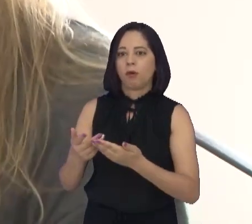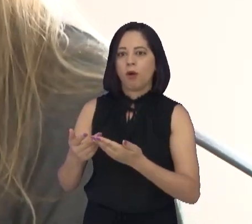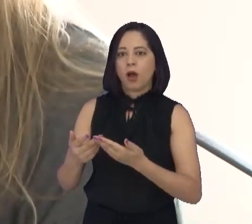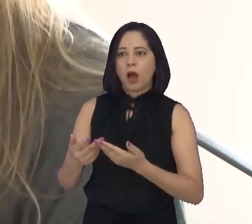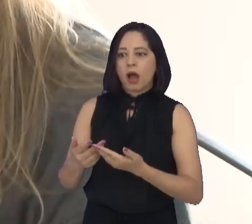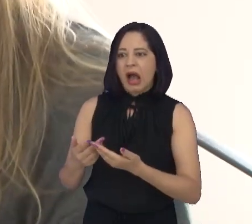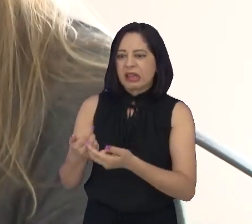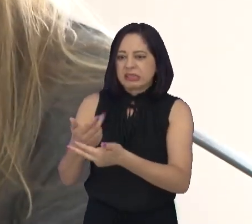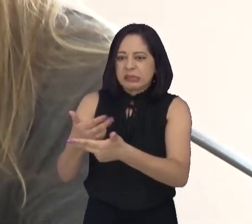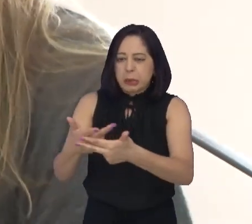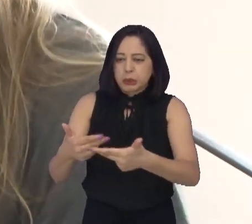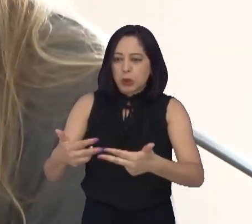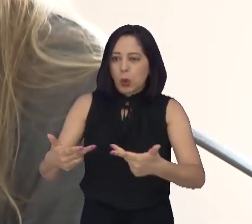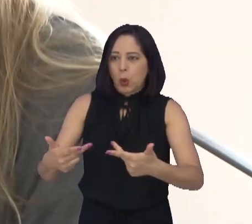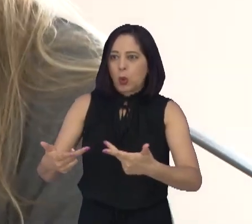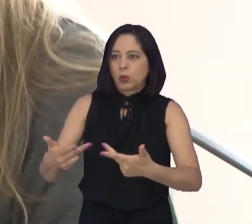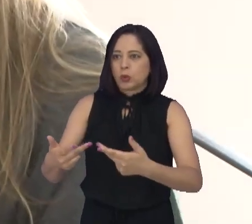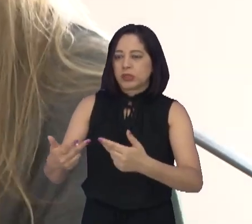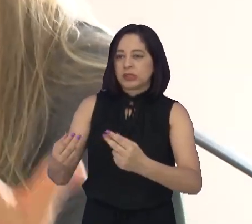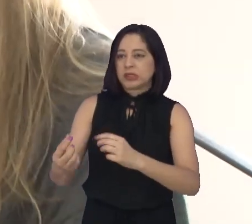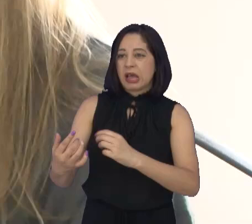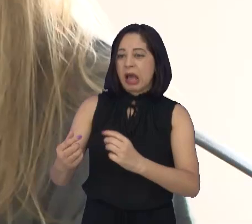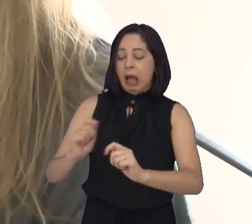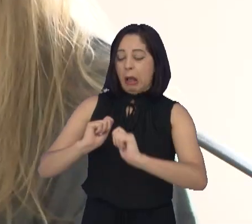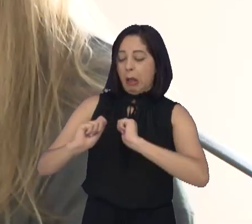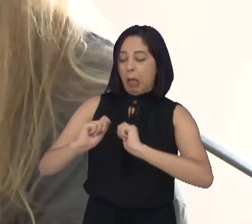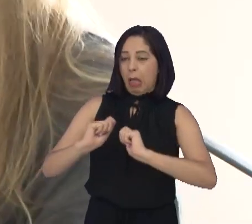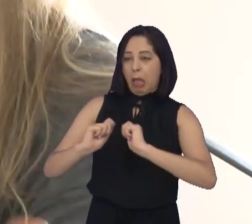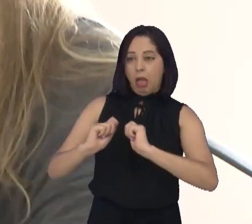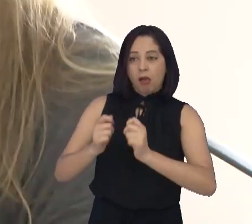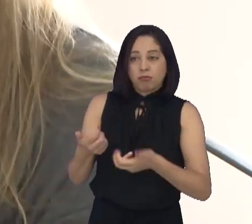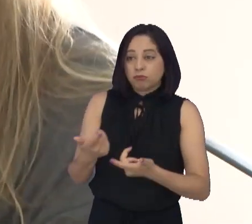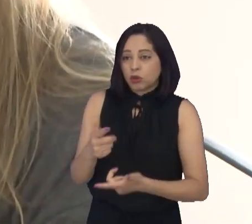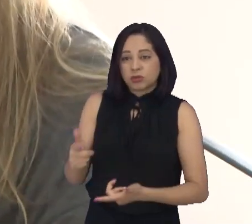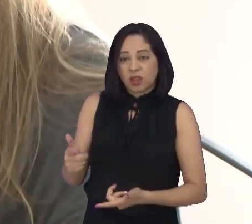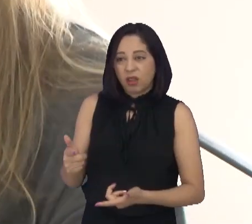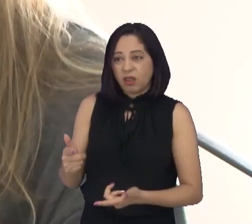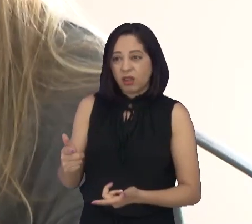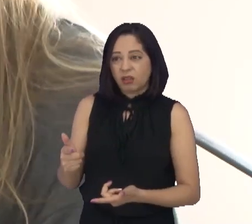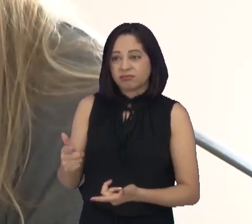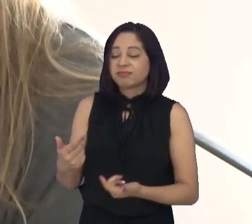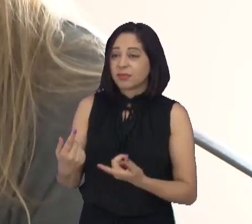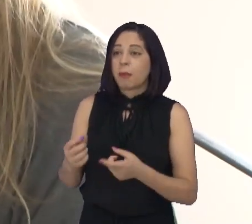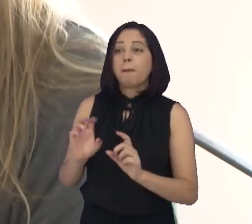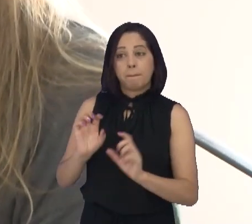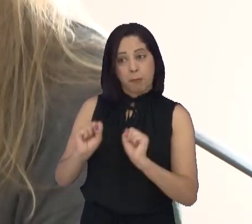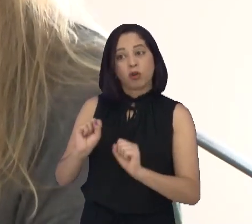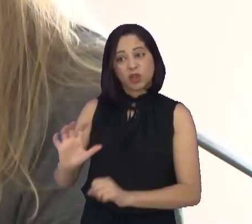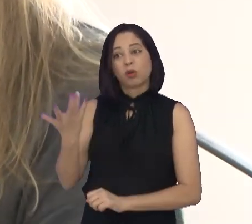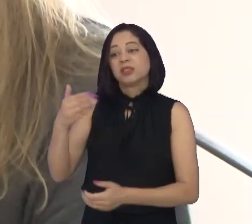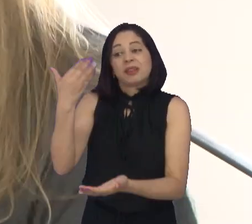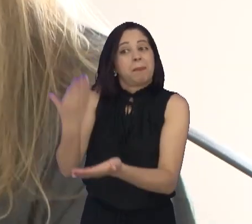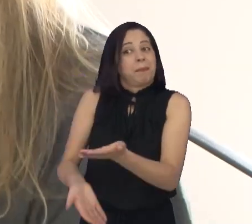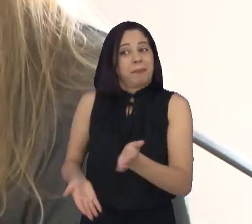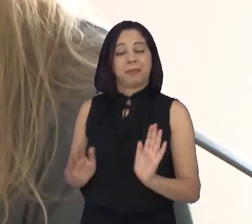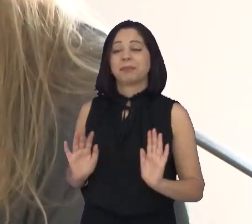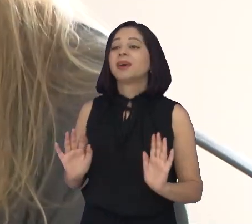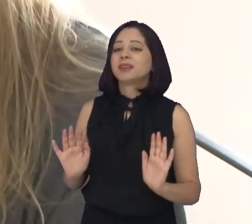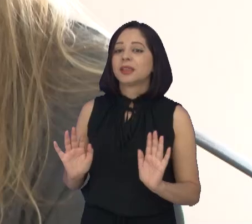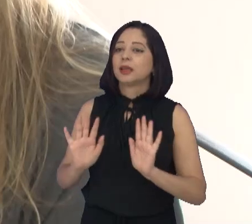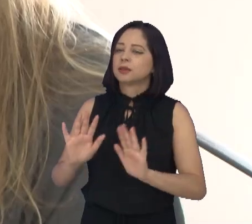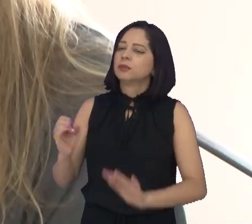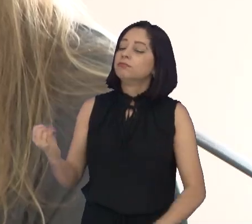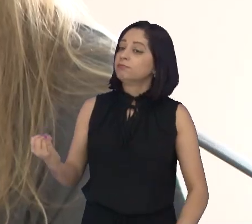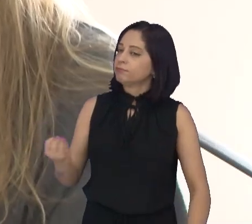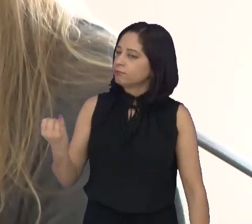de você, de forma que um dia esse objeto, você pode perder esse objeto, né? Então, é sempre